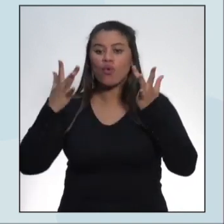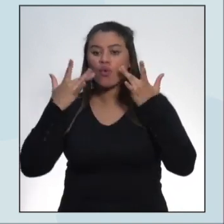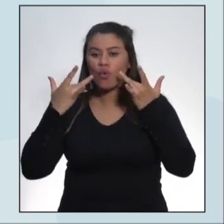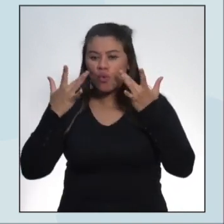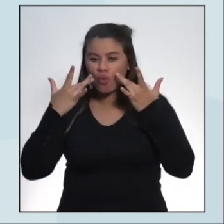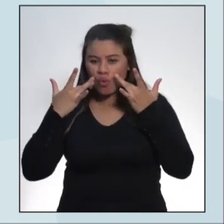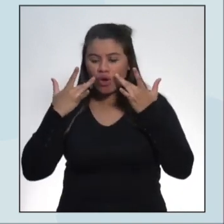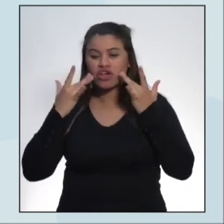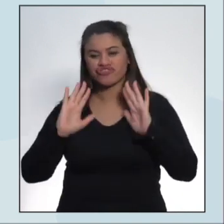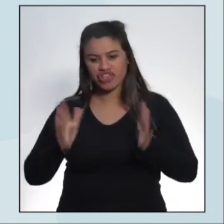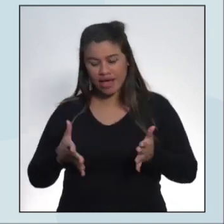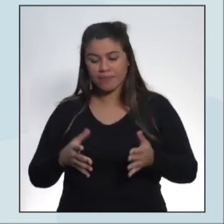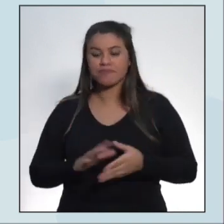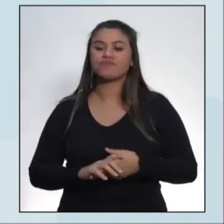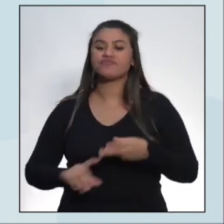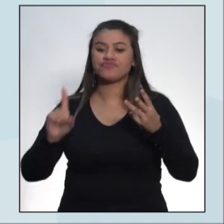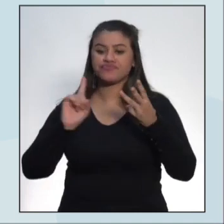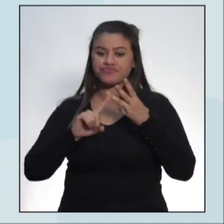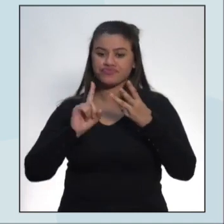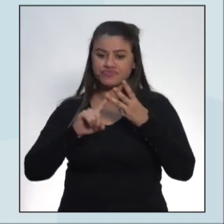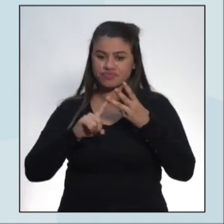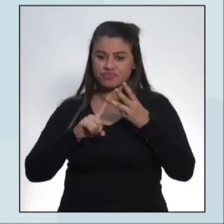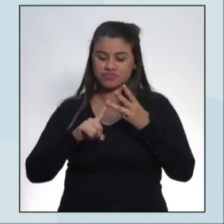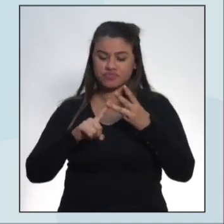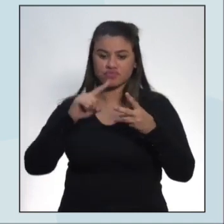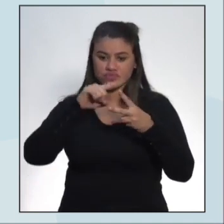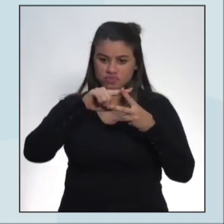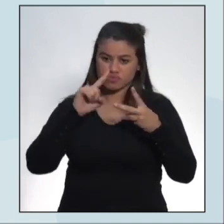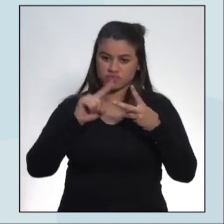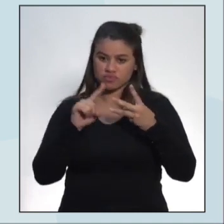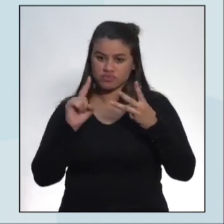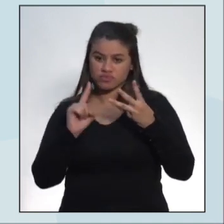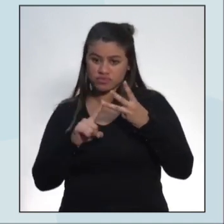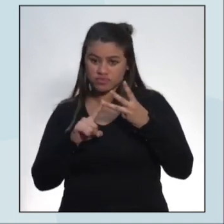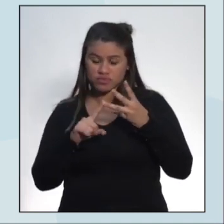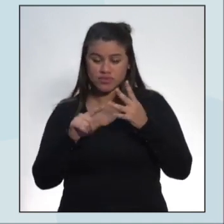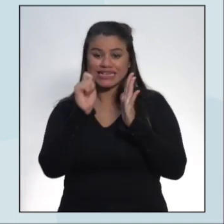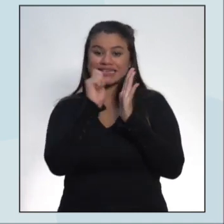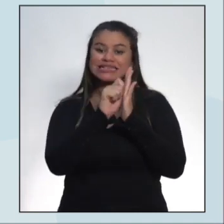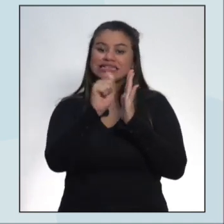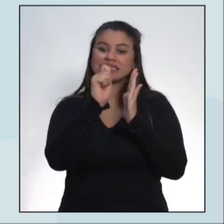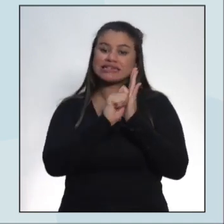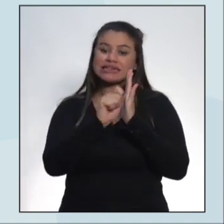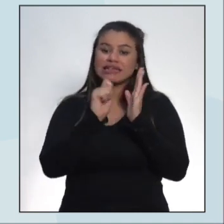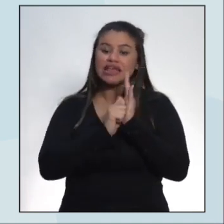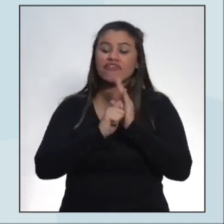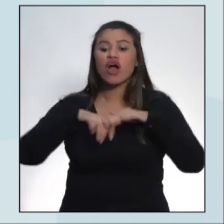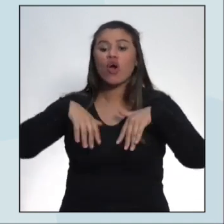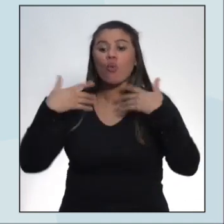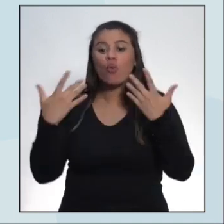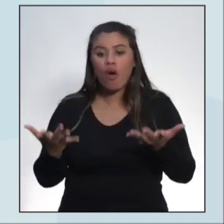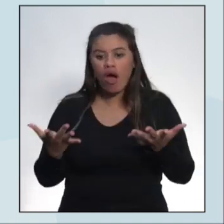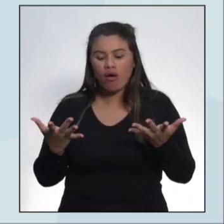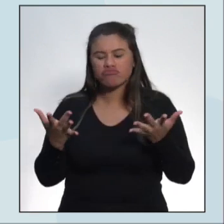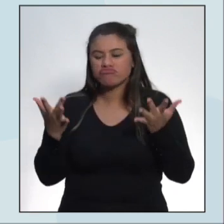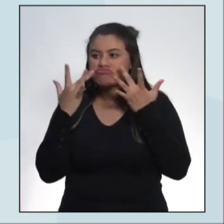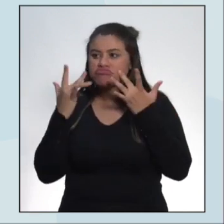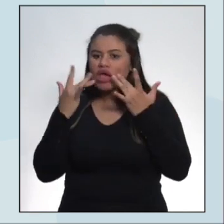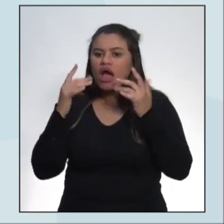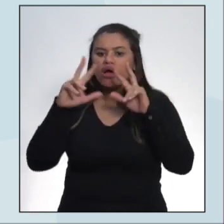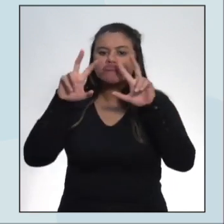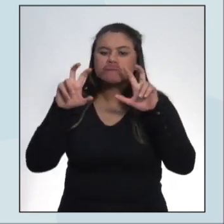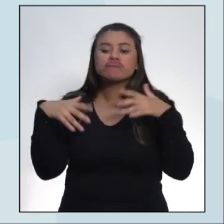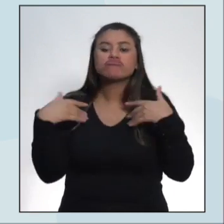algo além disso. Você foi ao teatro ou leu texto teatral? Escreva para a gente qual peça você assistiu